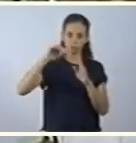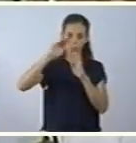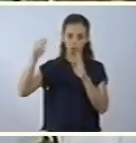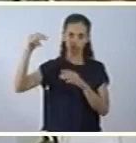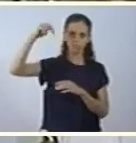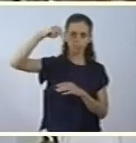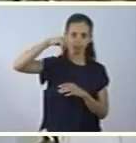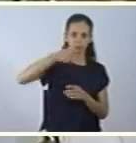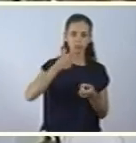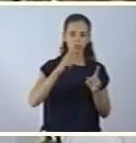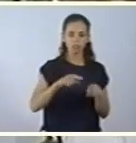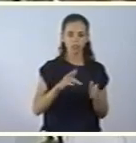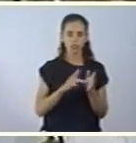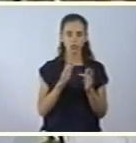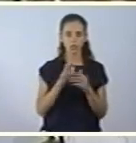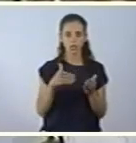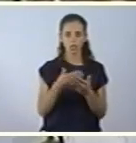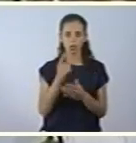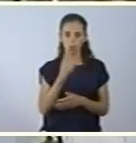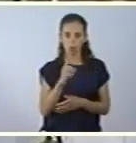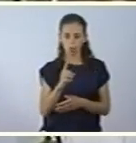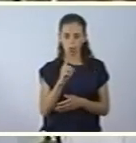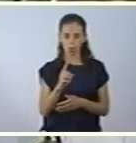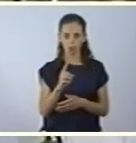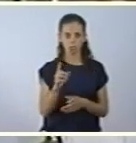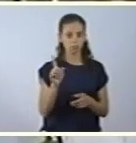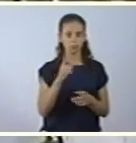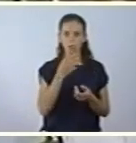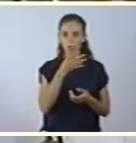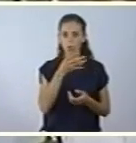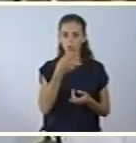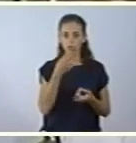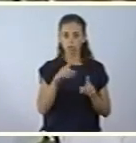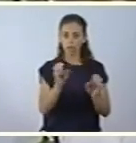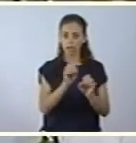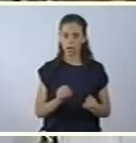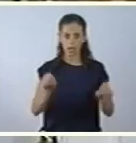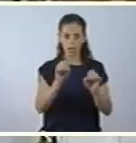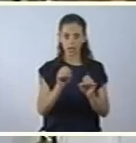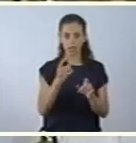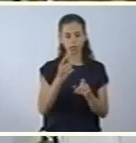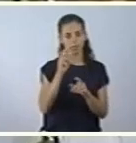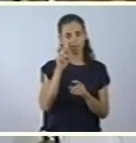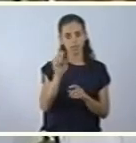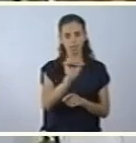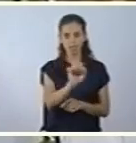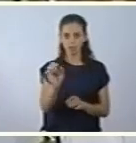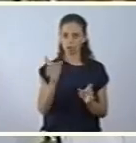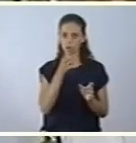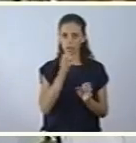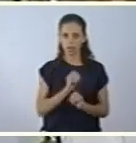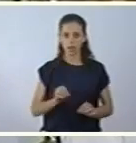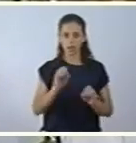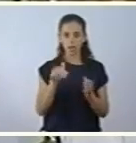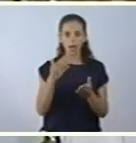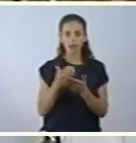monte, Jesus deu-lhes esta ordem: Não conteis a ninguém esta visão, até